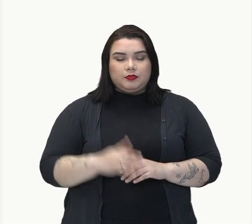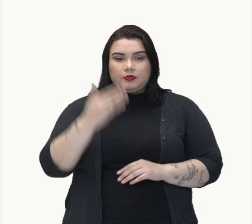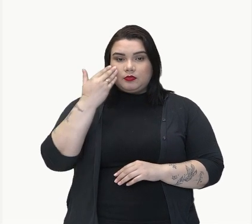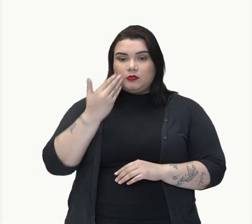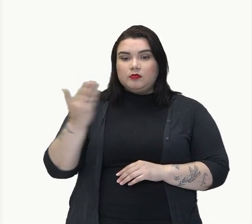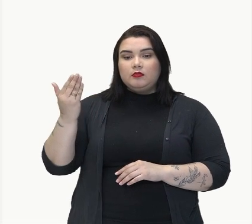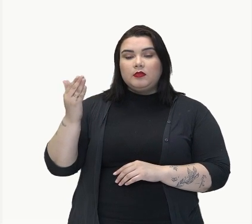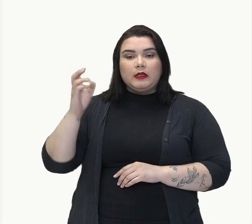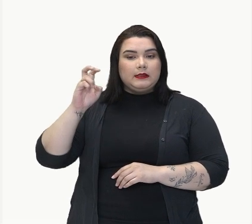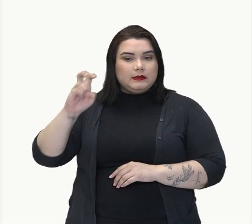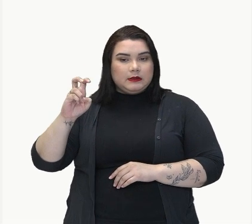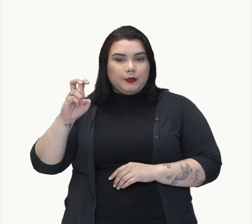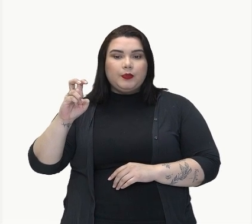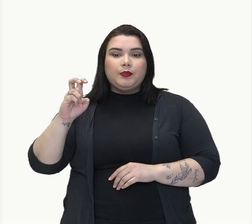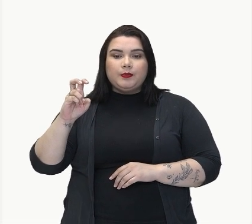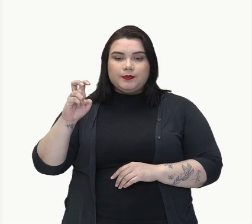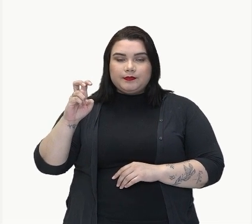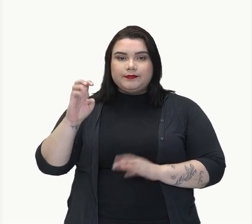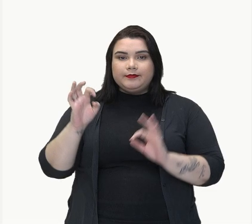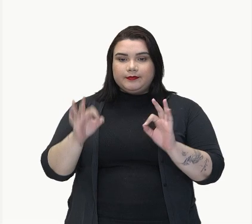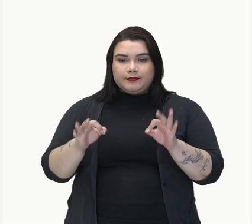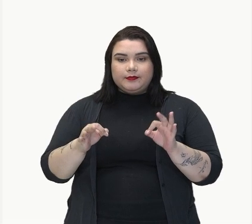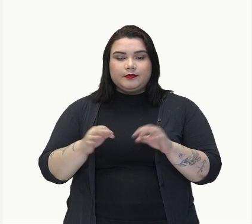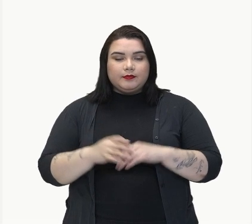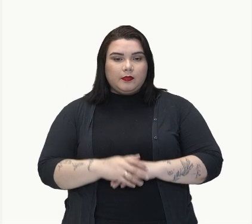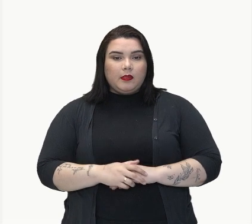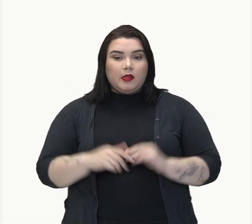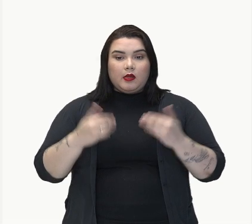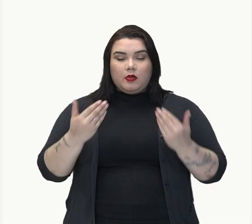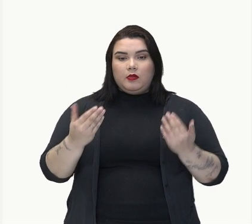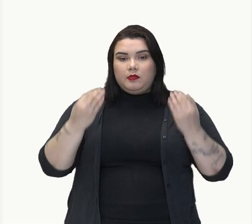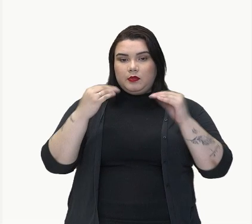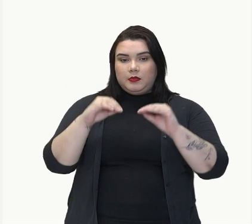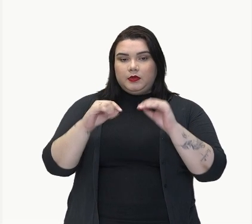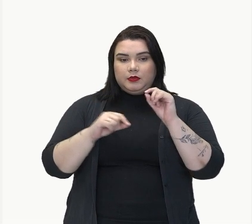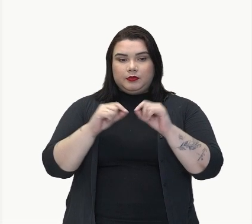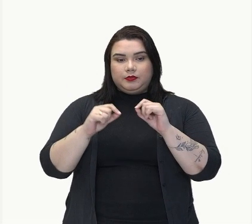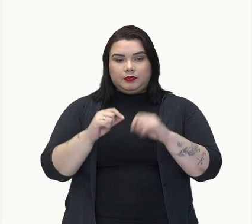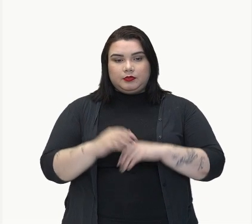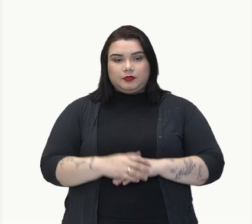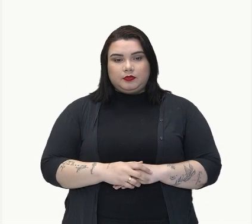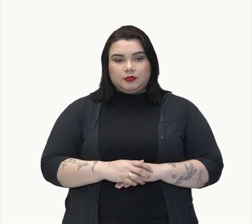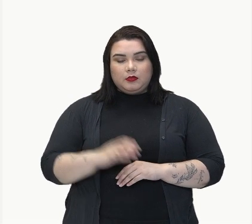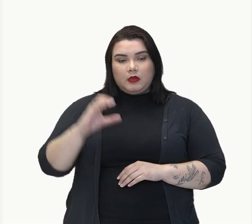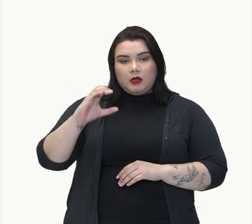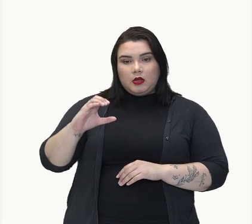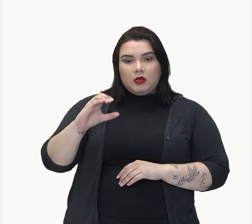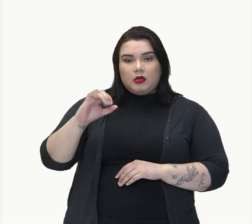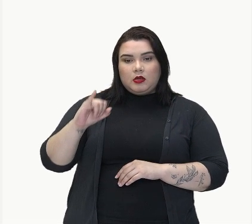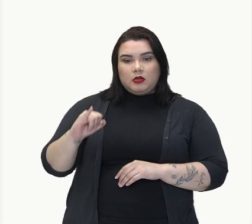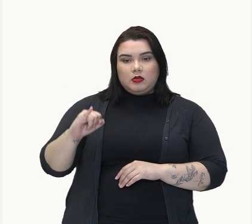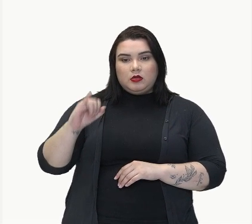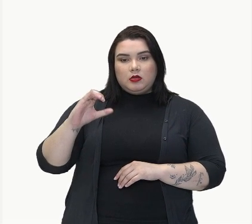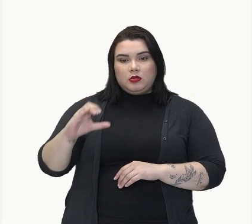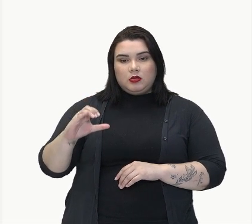tenho 5 carbonos. Então, vou colocar aqui, ó, ciclo